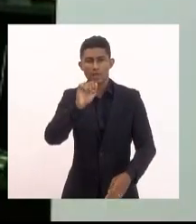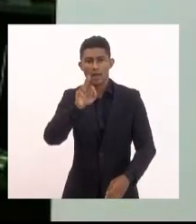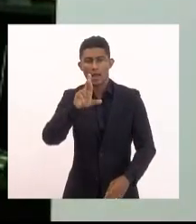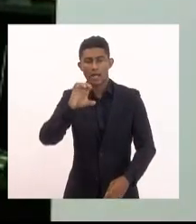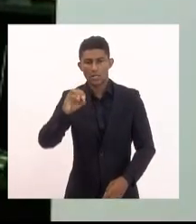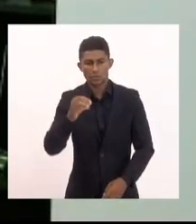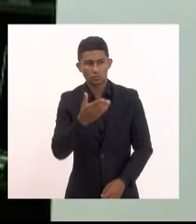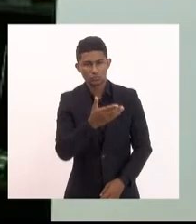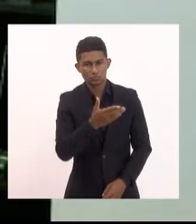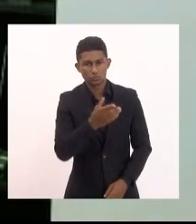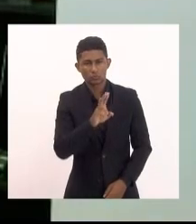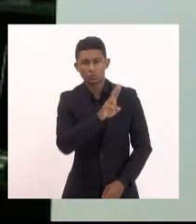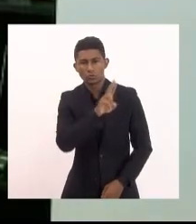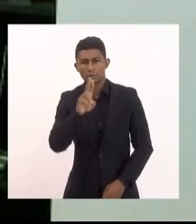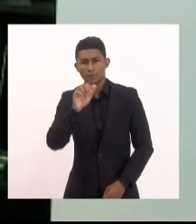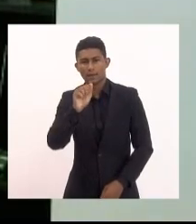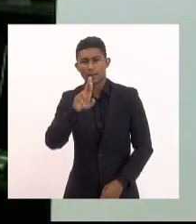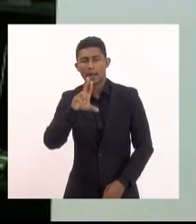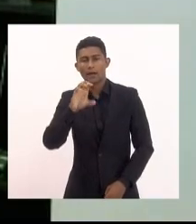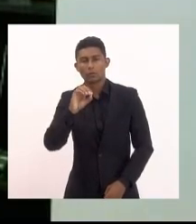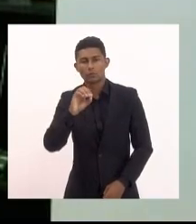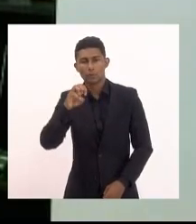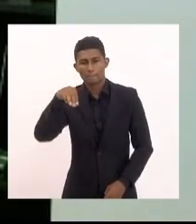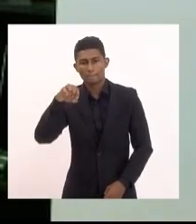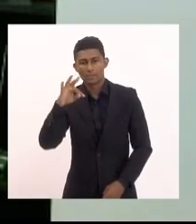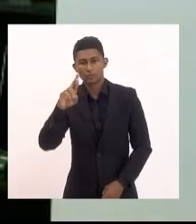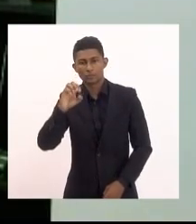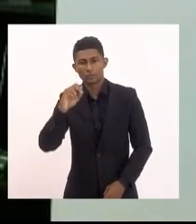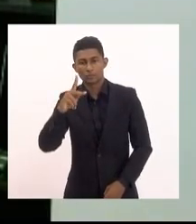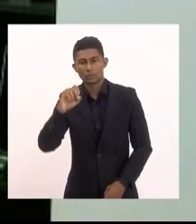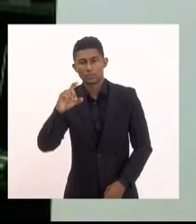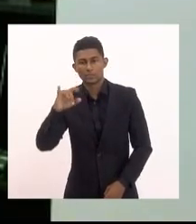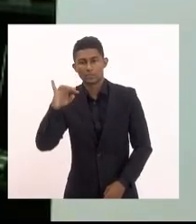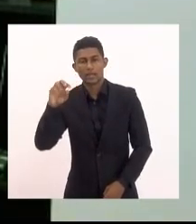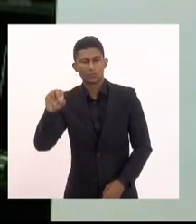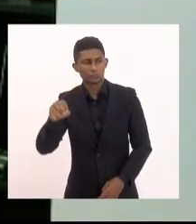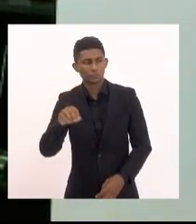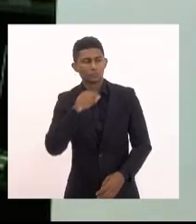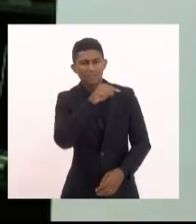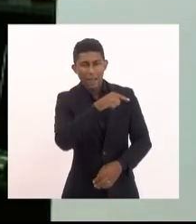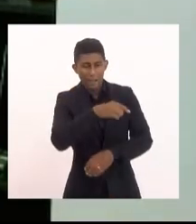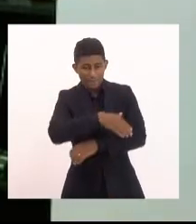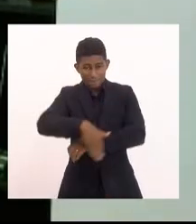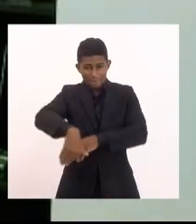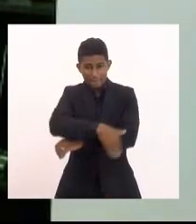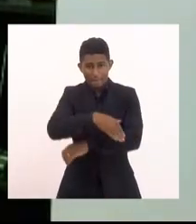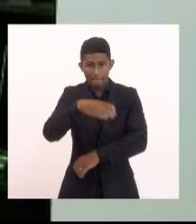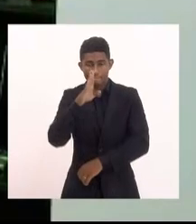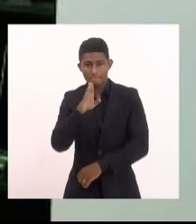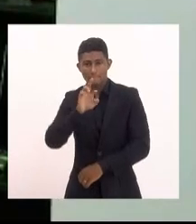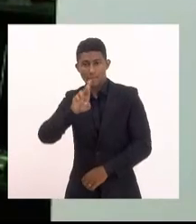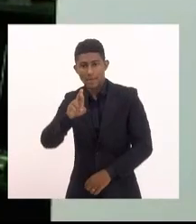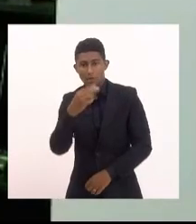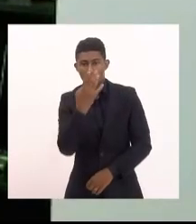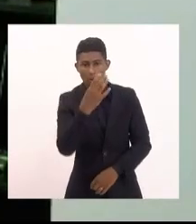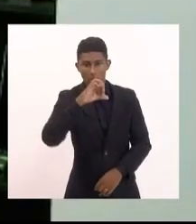denominado Arco Metropolitano ao longo da BR-493, como